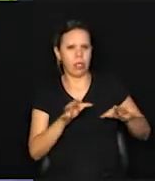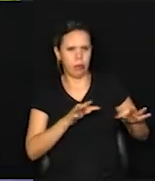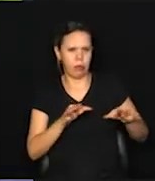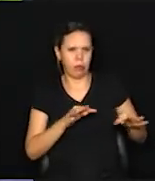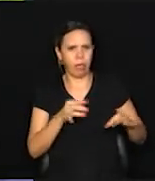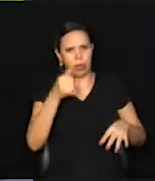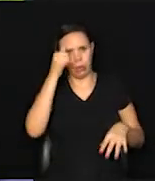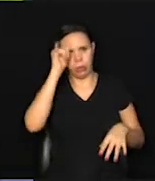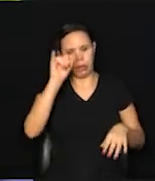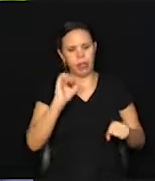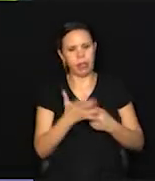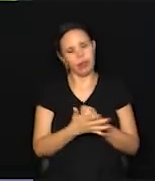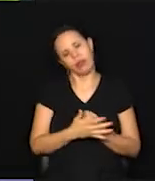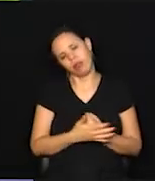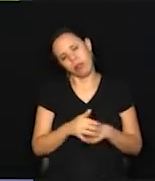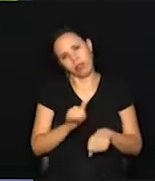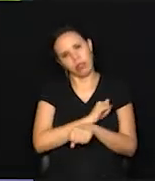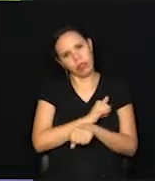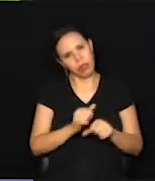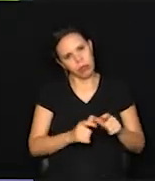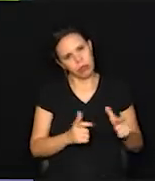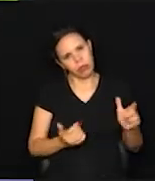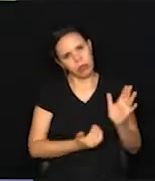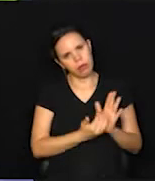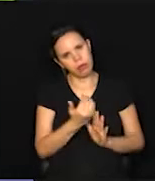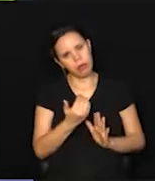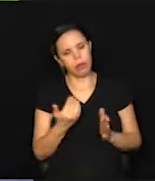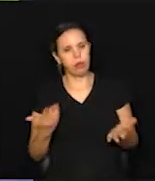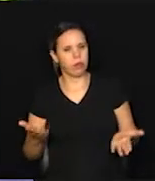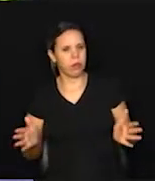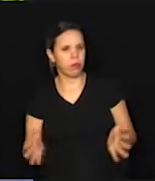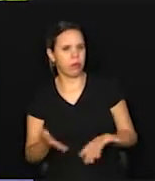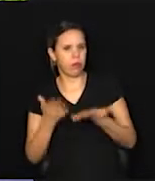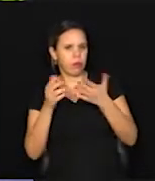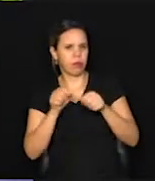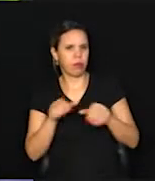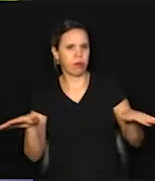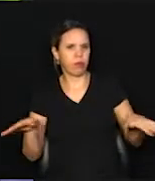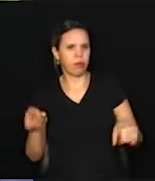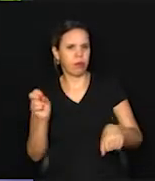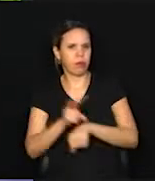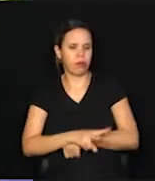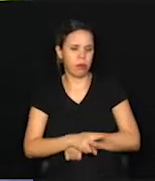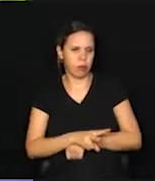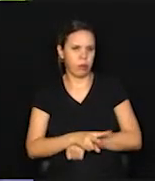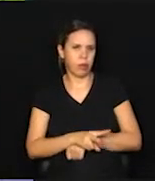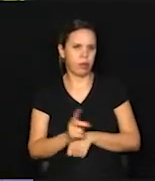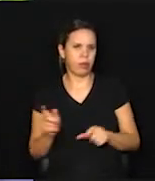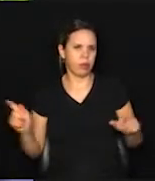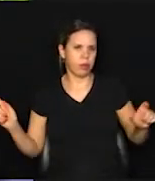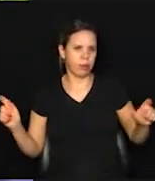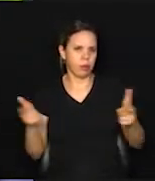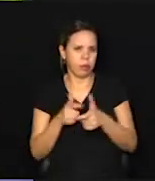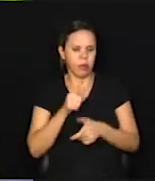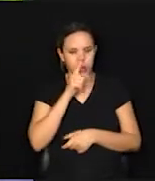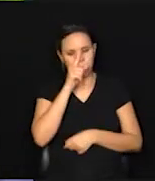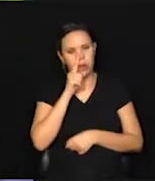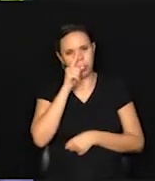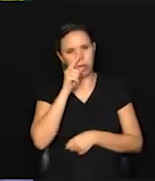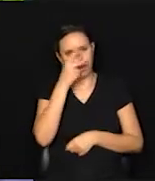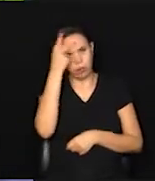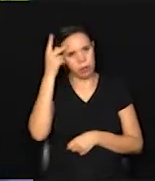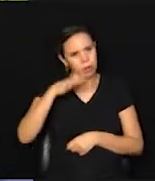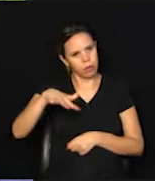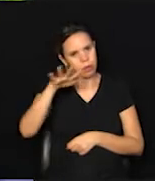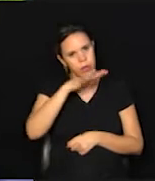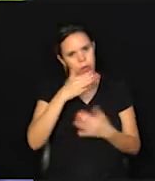dessa estratégia mais ampla que eu coloquei, de promover a disseminação do vírus, diminuir a percepção de risco das pessoas, expor as pessoas